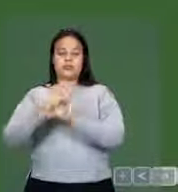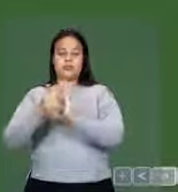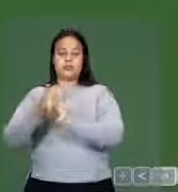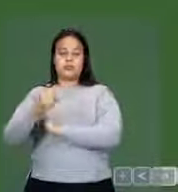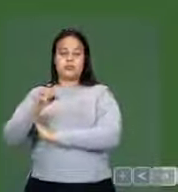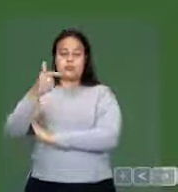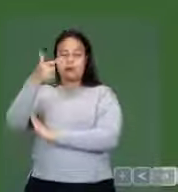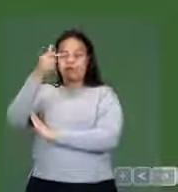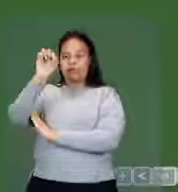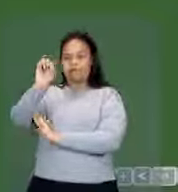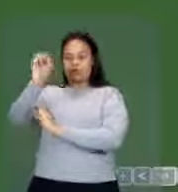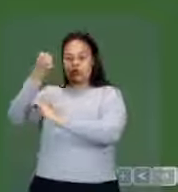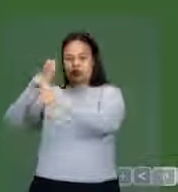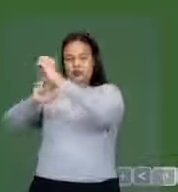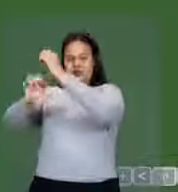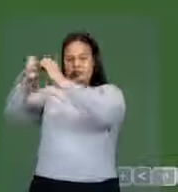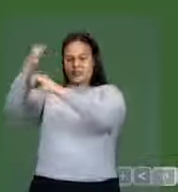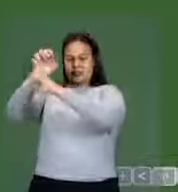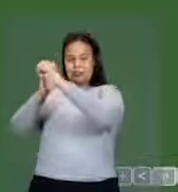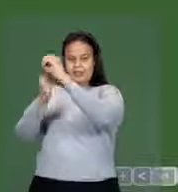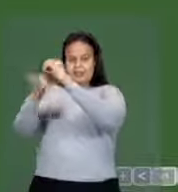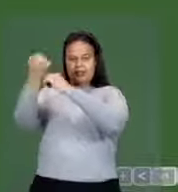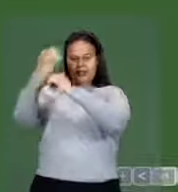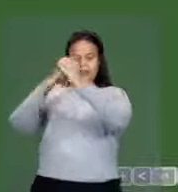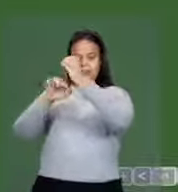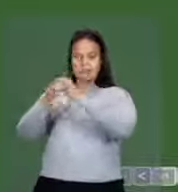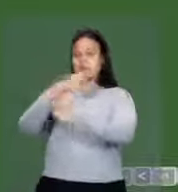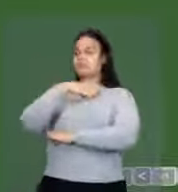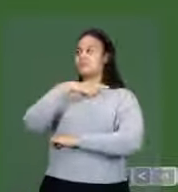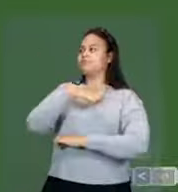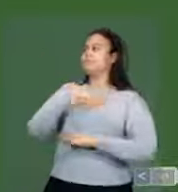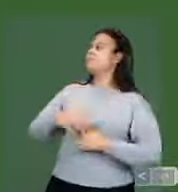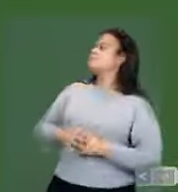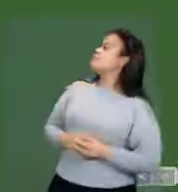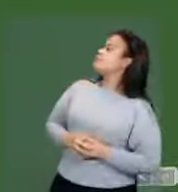20 elétrons.